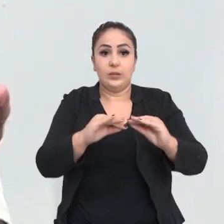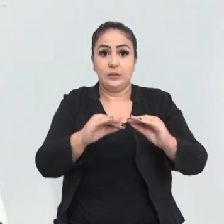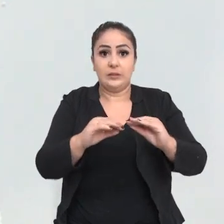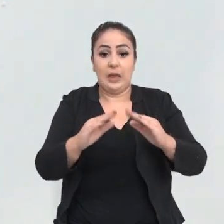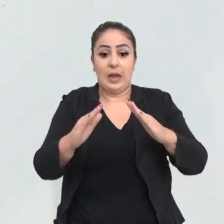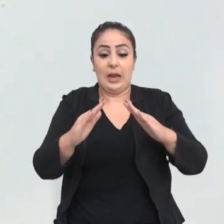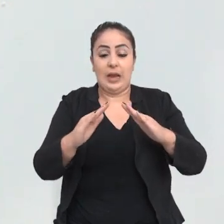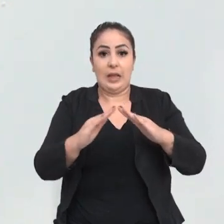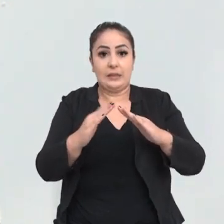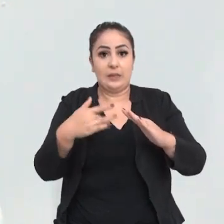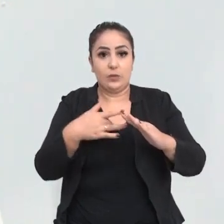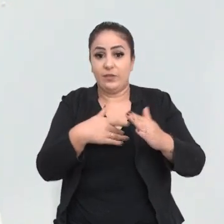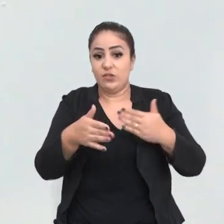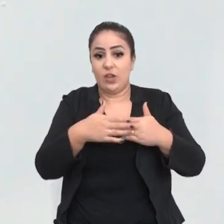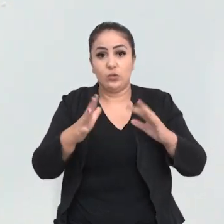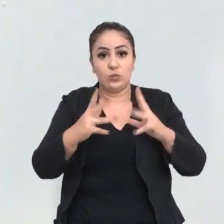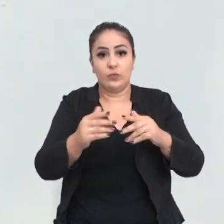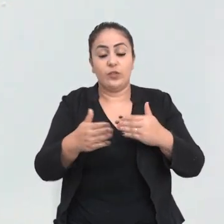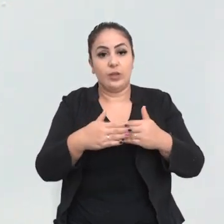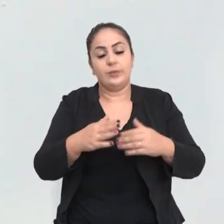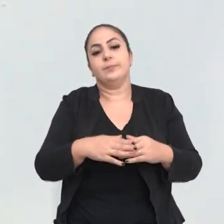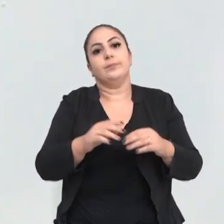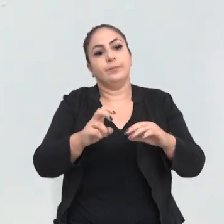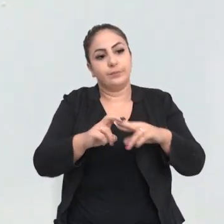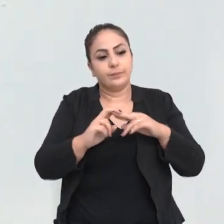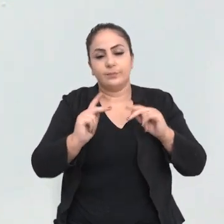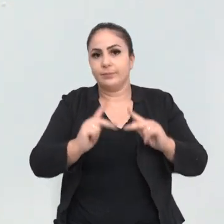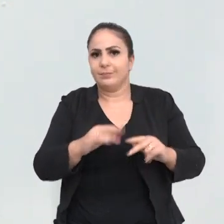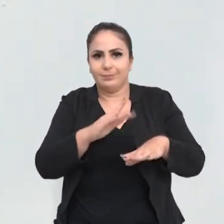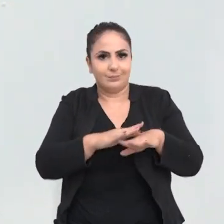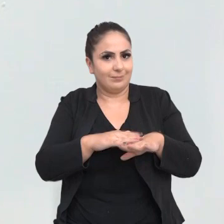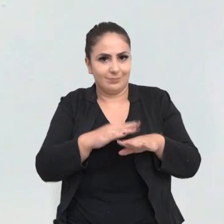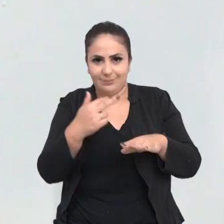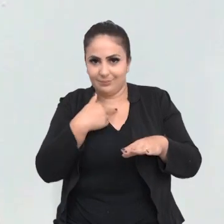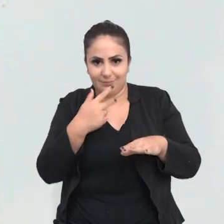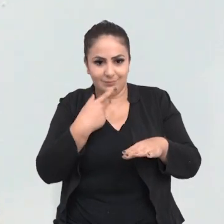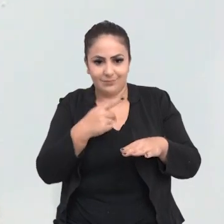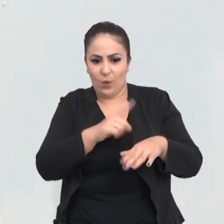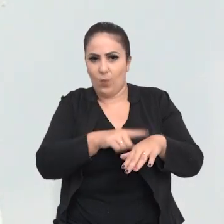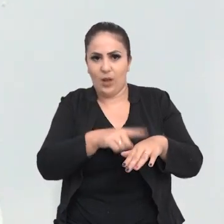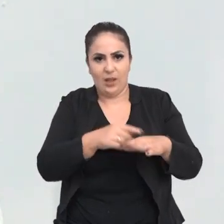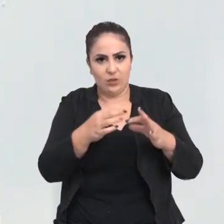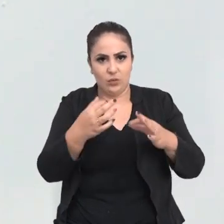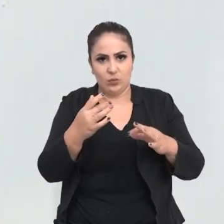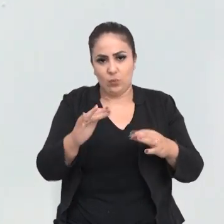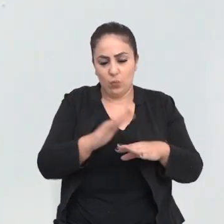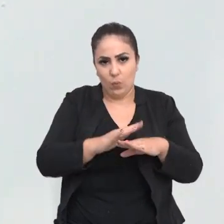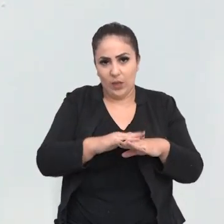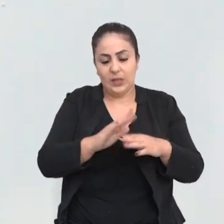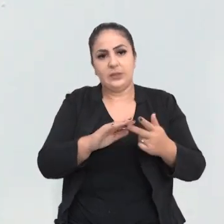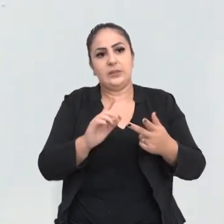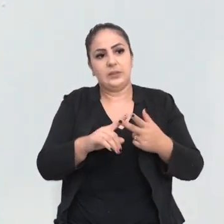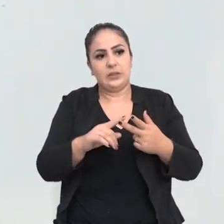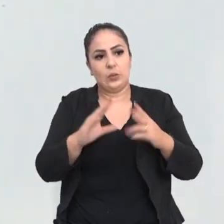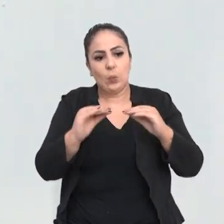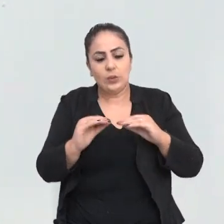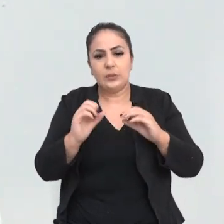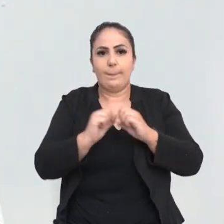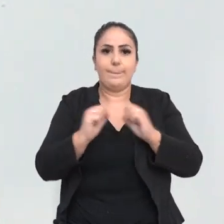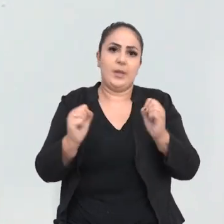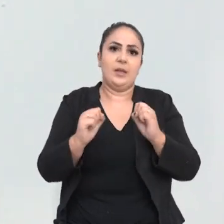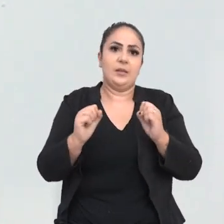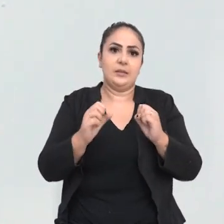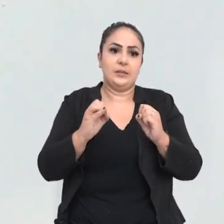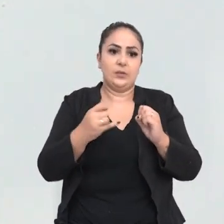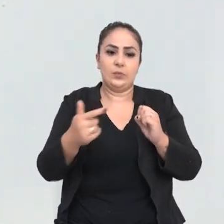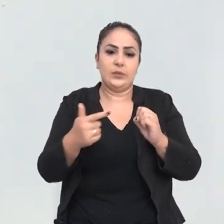noite, seus caixas estão fechados, os unidades estão fechadas. As pessoas, quando estão doentes, não se diz que lá o horário que vai ficar doente, se é de noite ou de manhã, e daí chegam